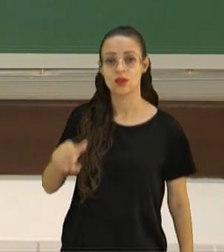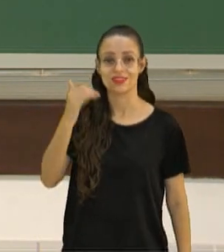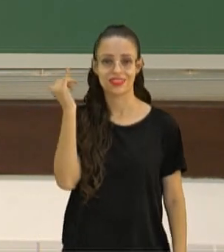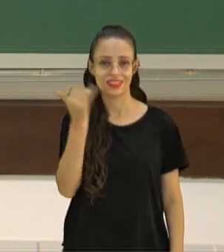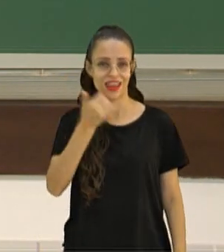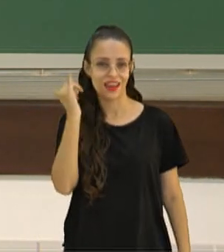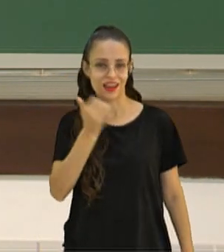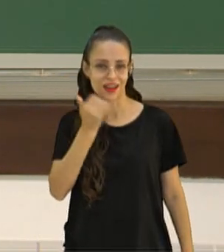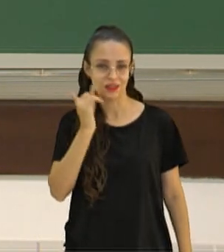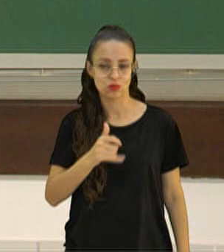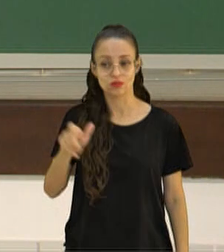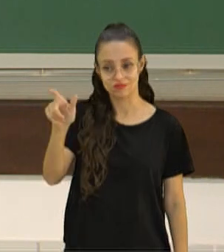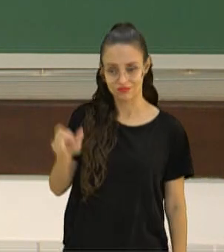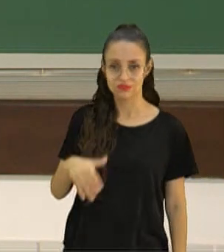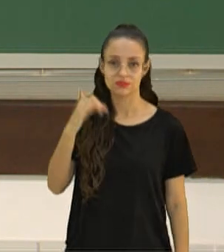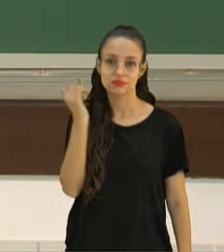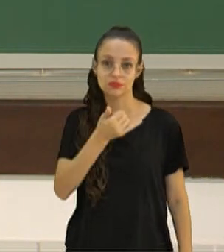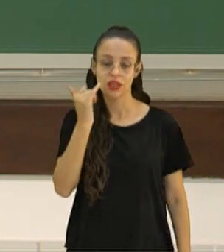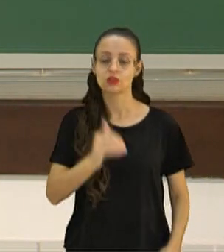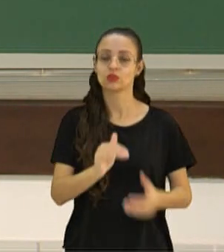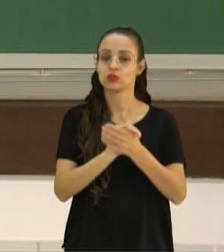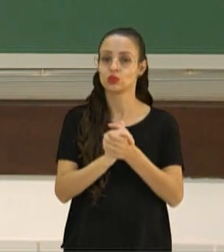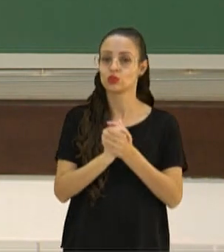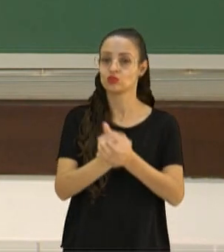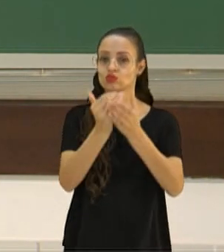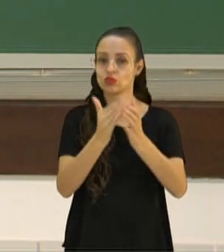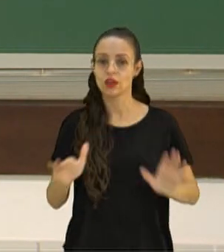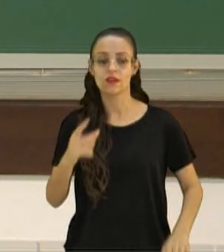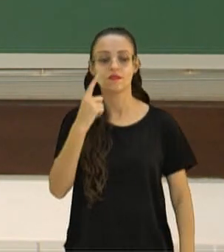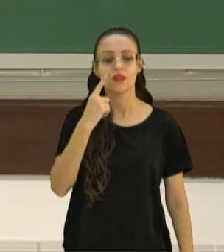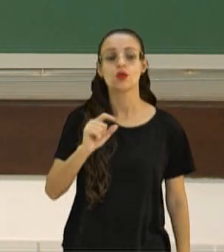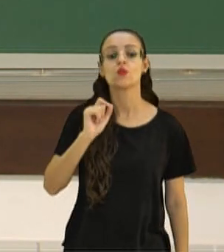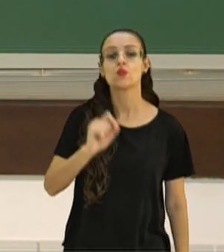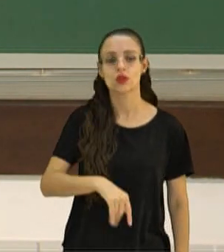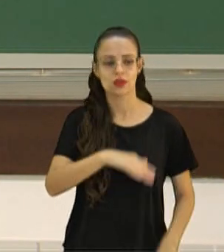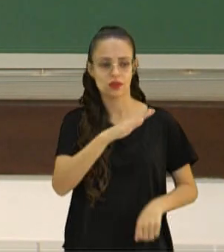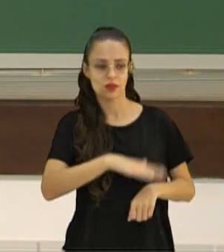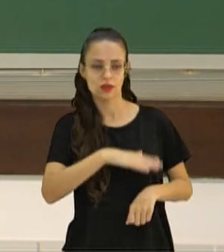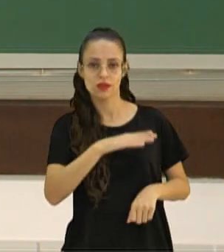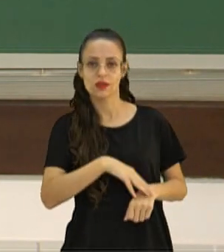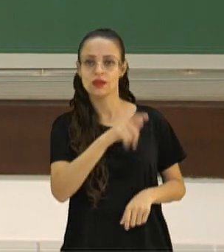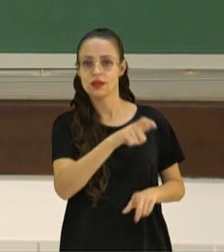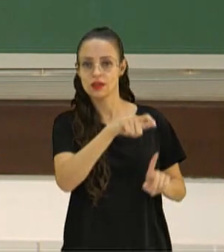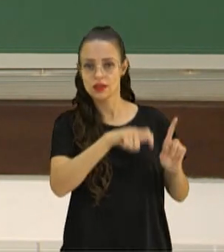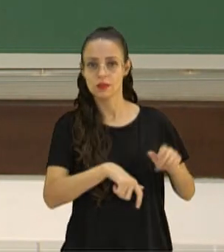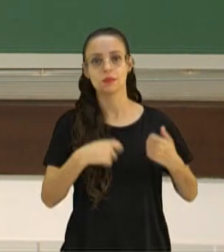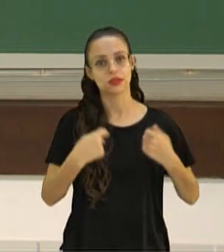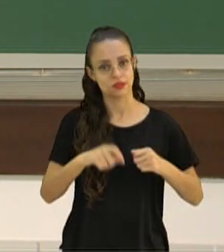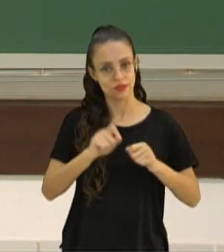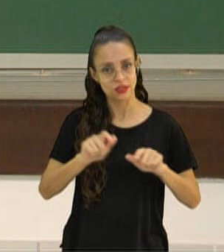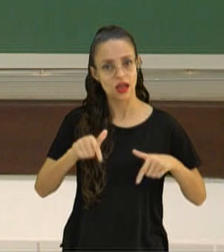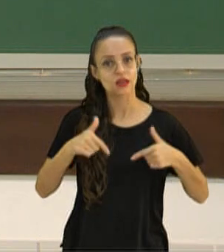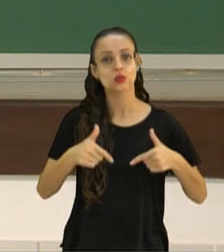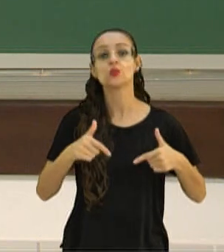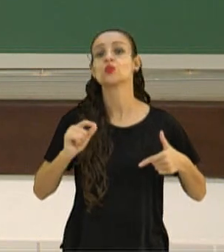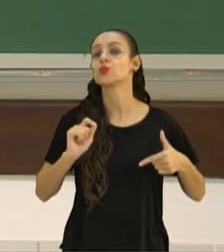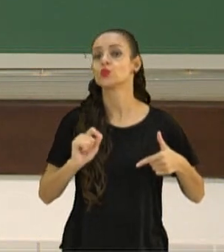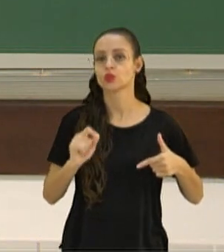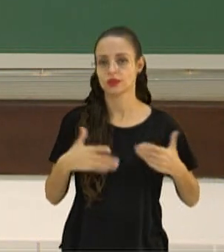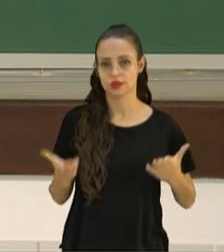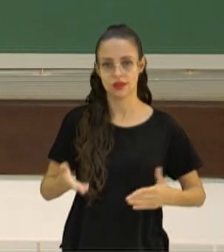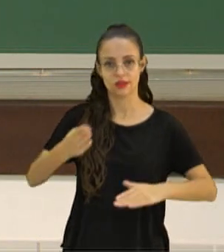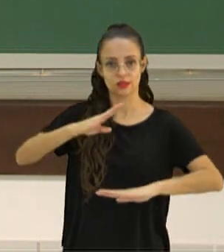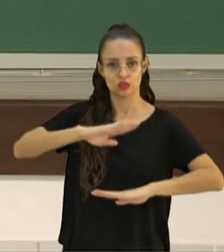que vai estar narrando a história ali, joga dados para ver qual ação que aquele personagem terá que tomar, Então, a